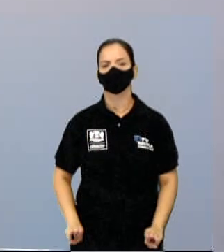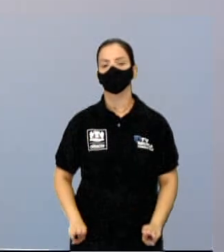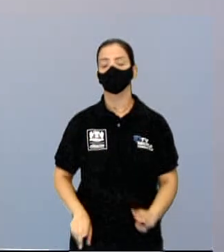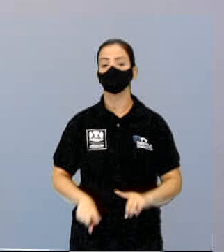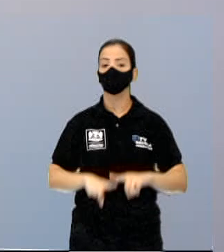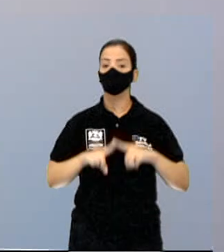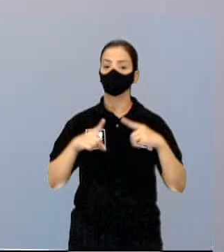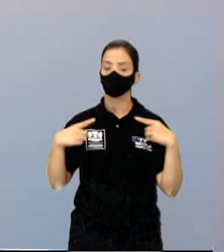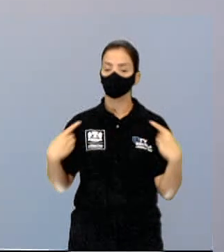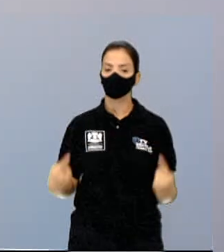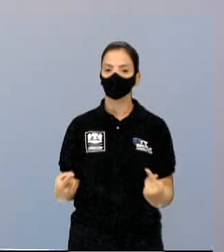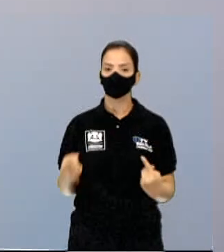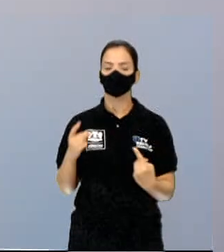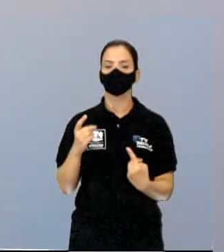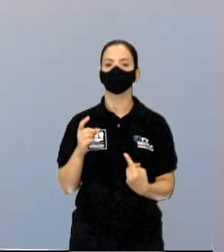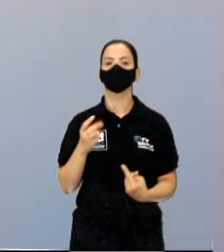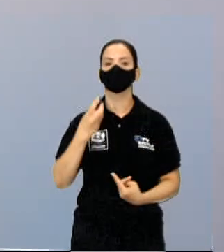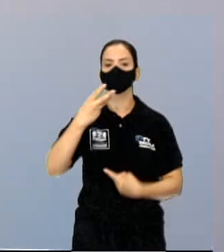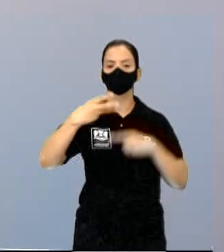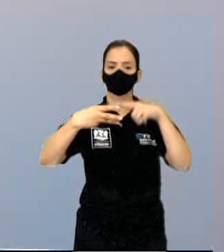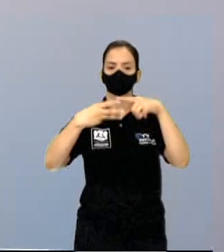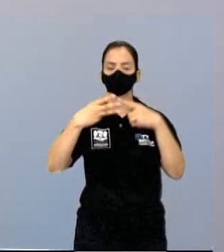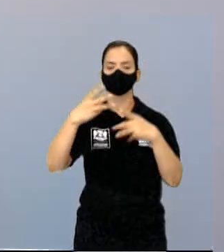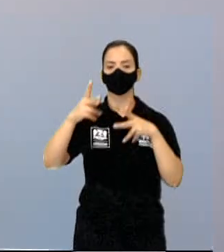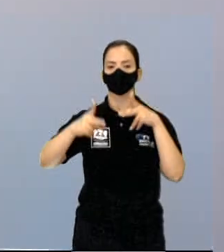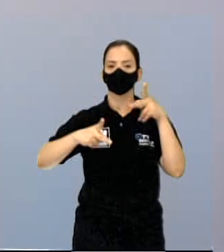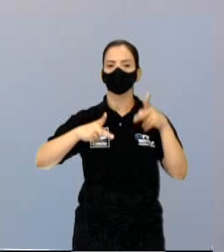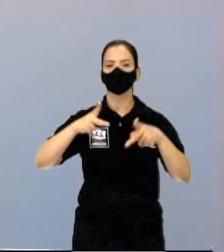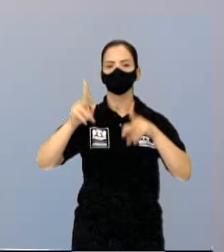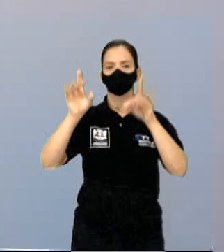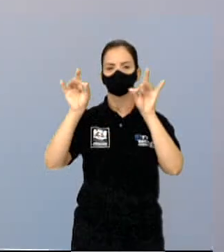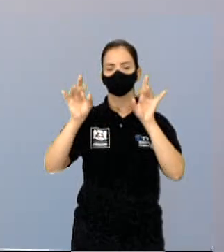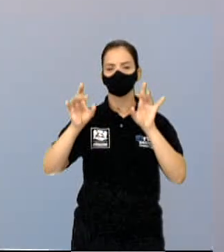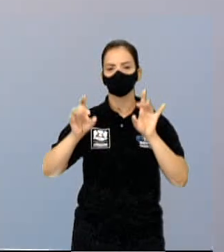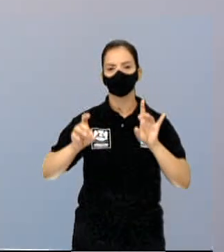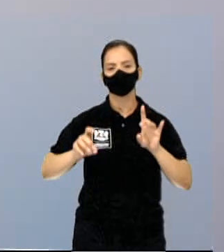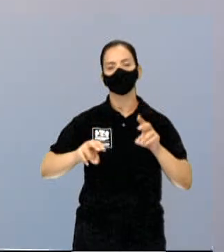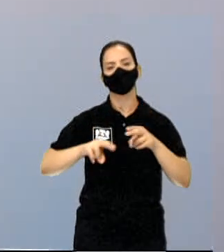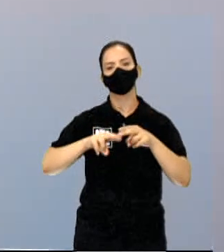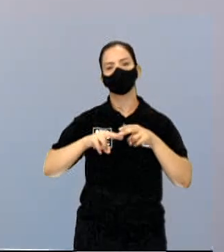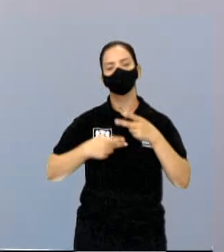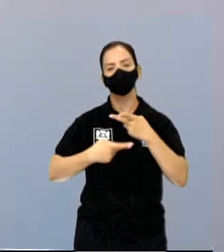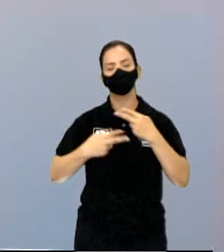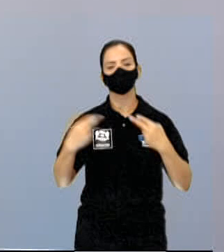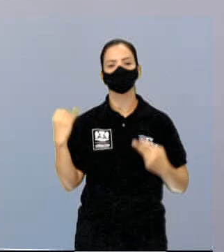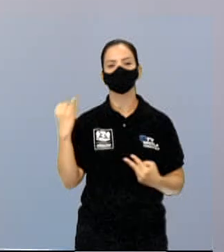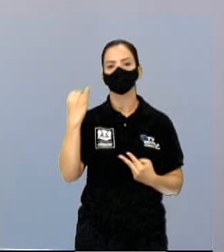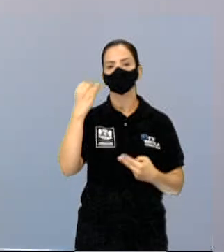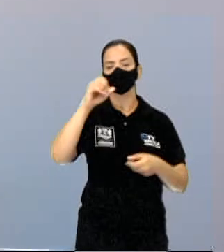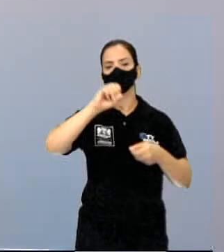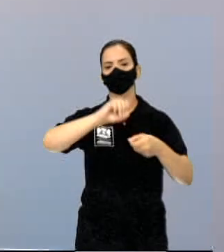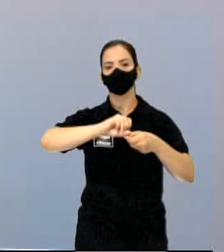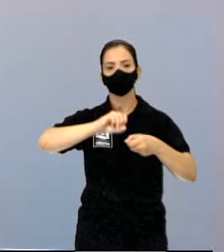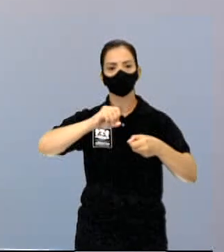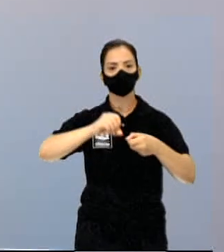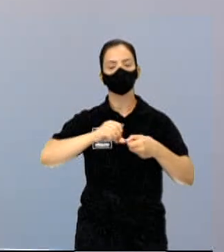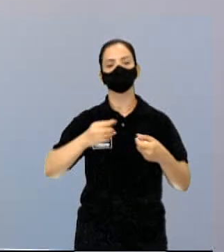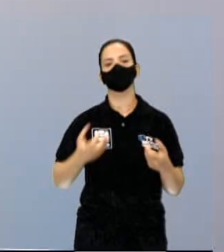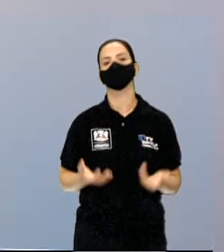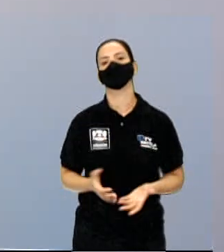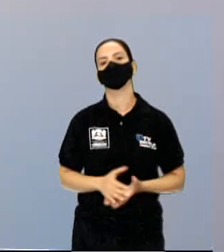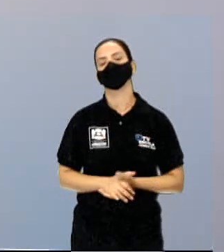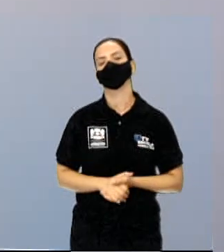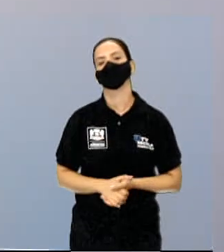Mas eu trouxe aí 3 povos em especiais, por causa de muitas coisas importantes que eles fizeram e deixaram aí pra gente,